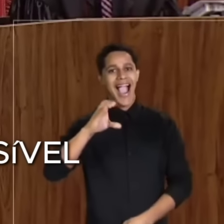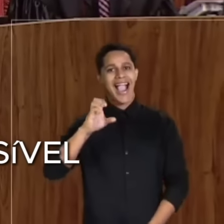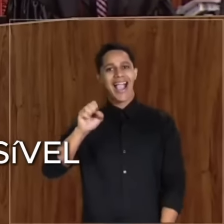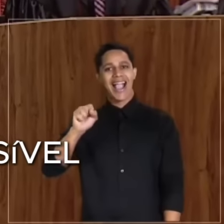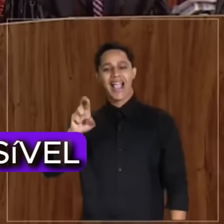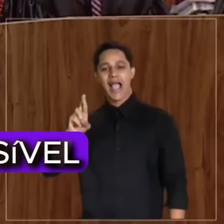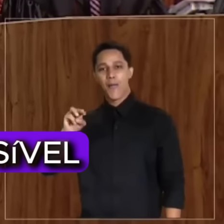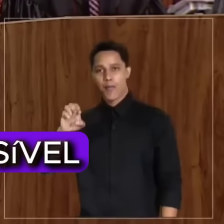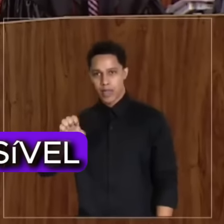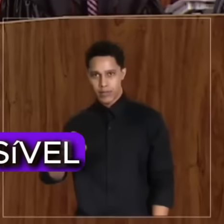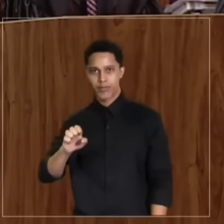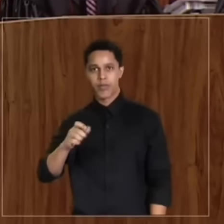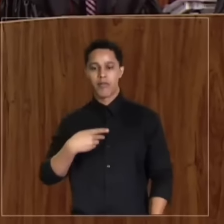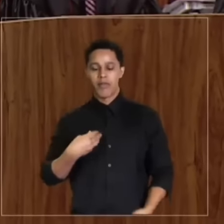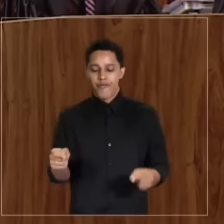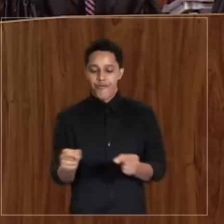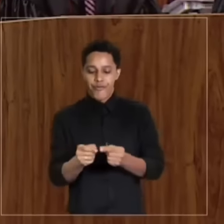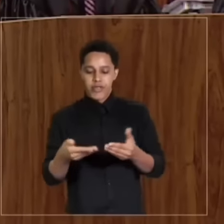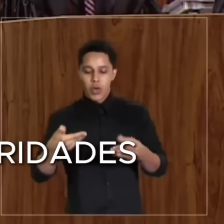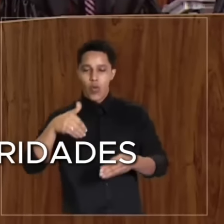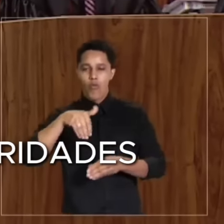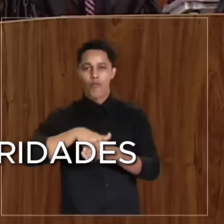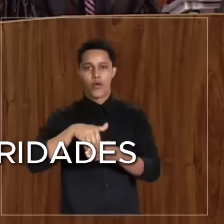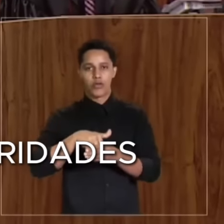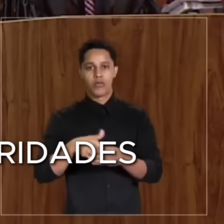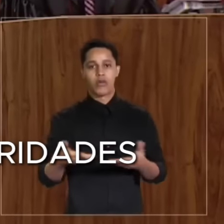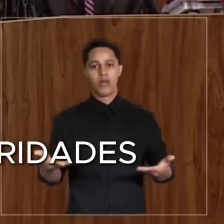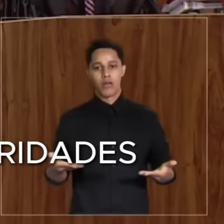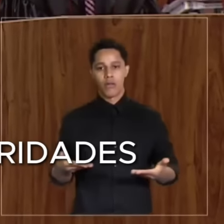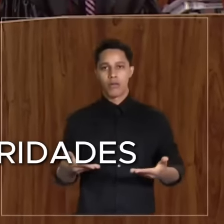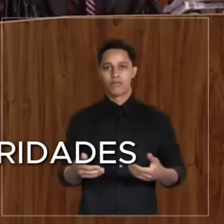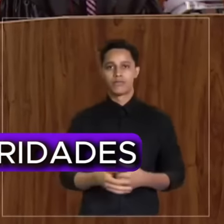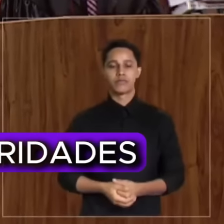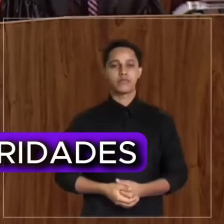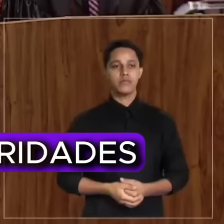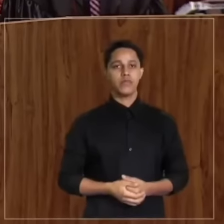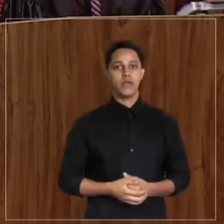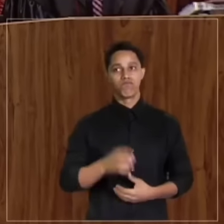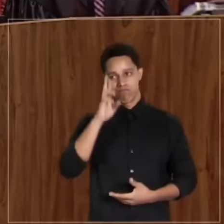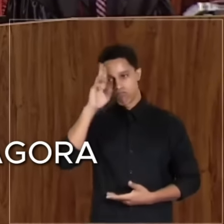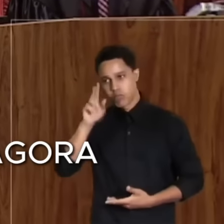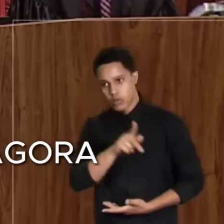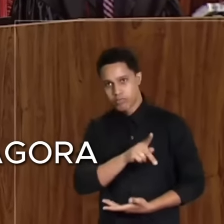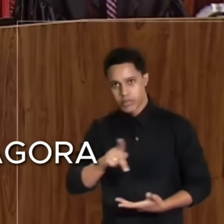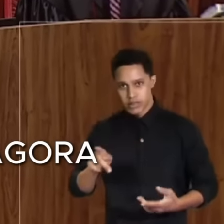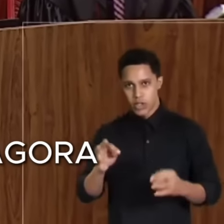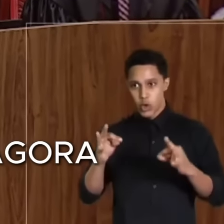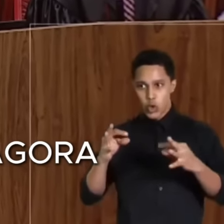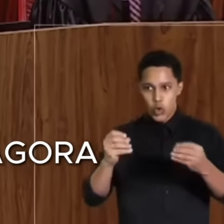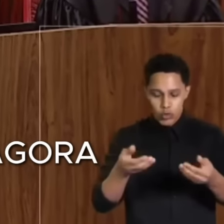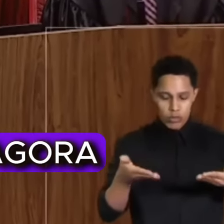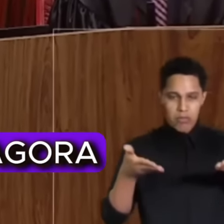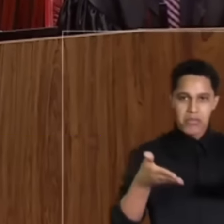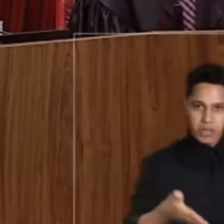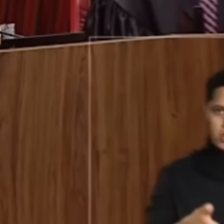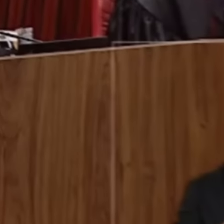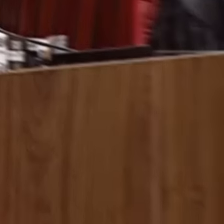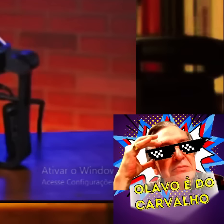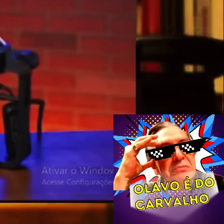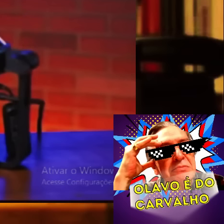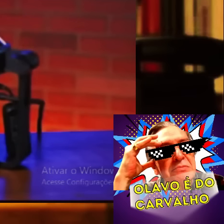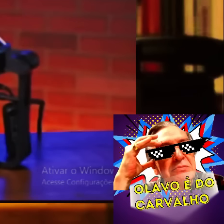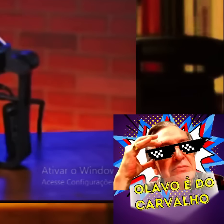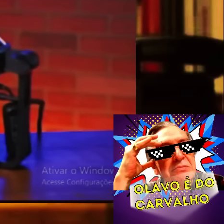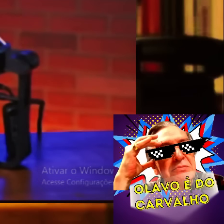tudo que for possível para justificar os abusos de autoridade cometidos nos inquéritos até agora.